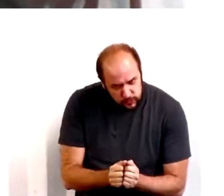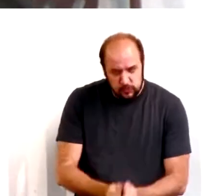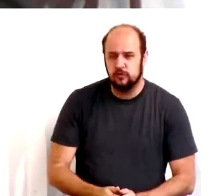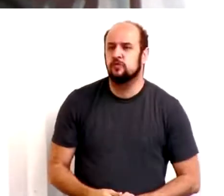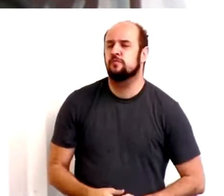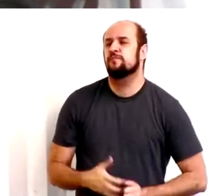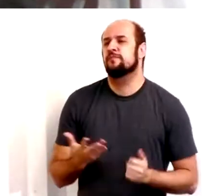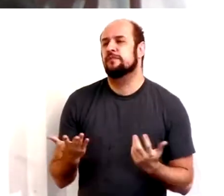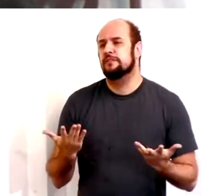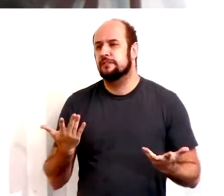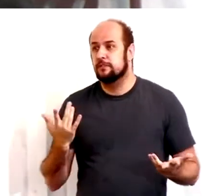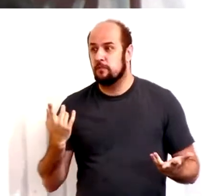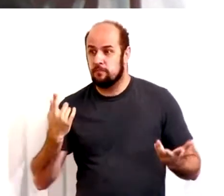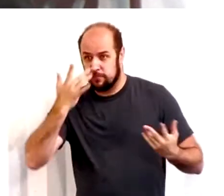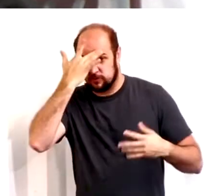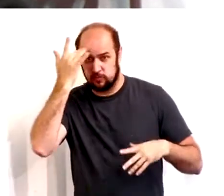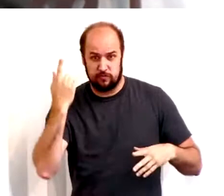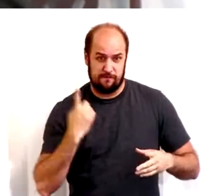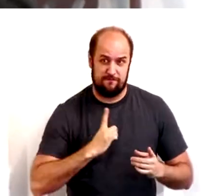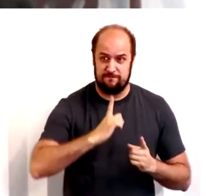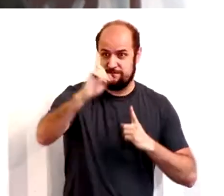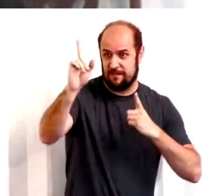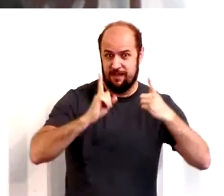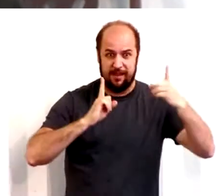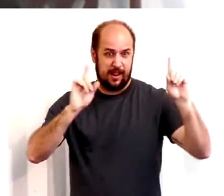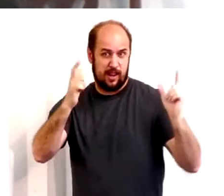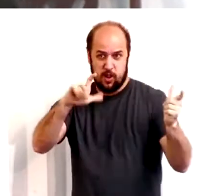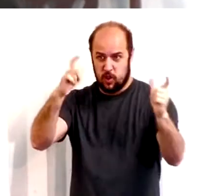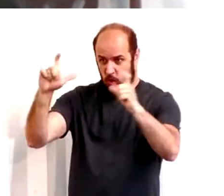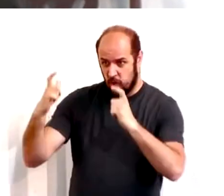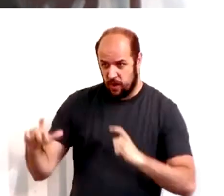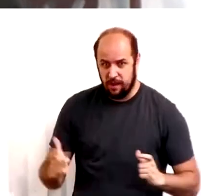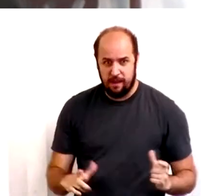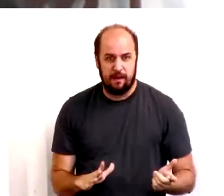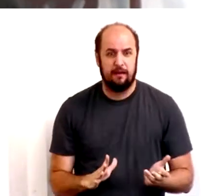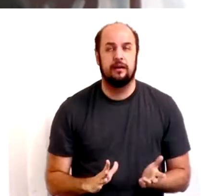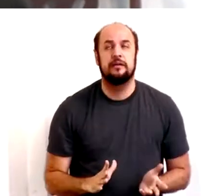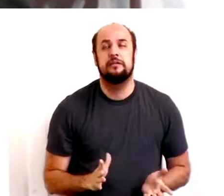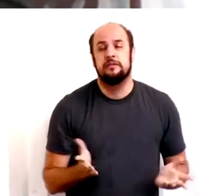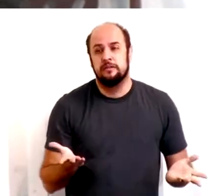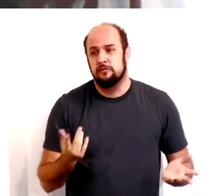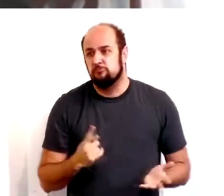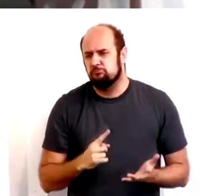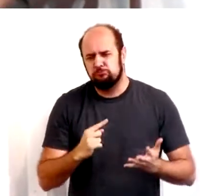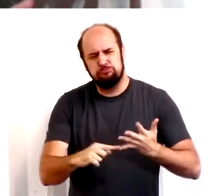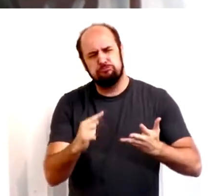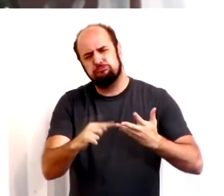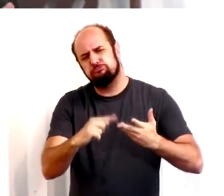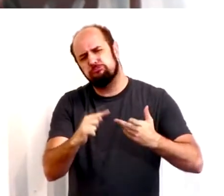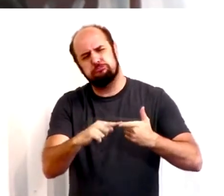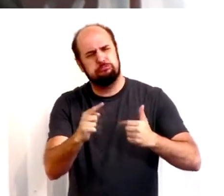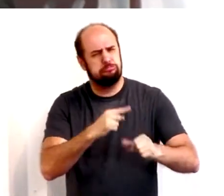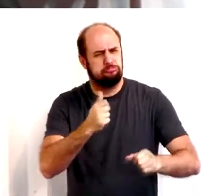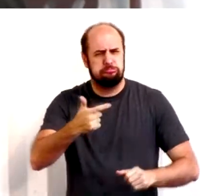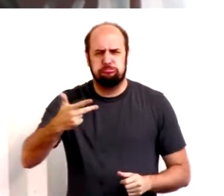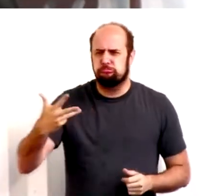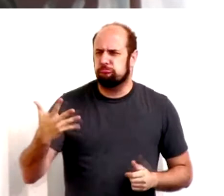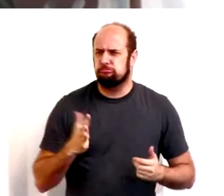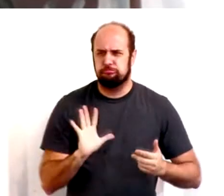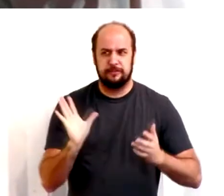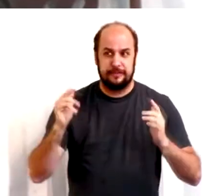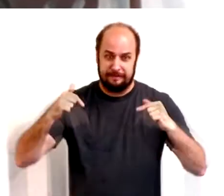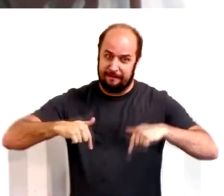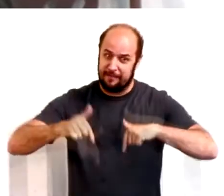você tem pessoas saindo para falar de Jesus em outras regiões, você tem diversas coisas